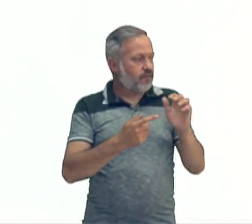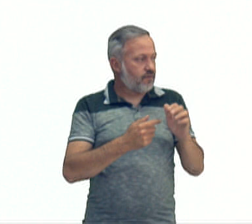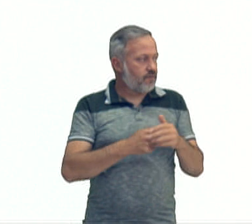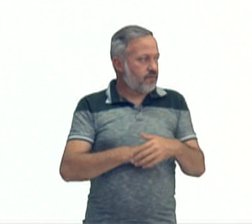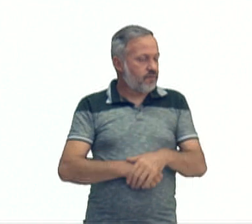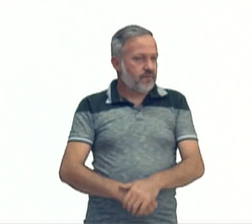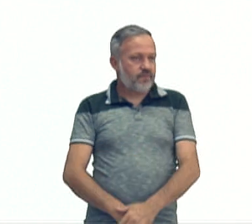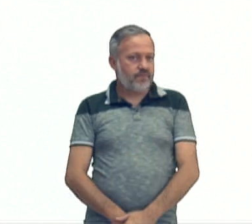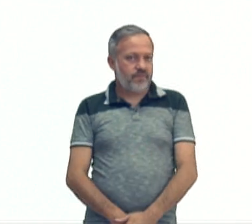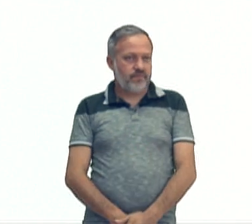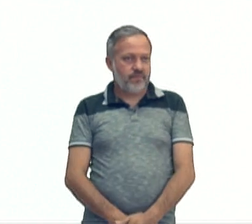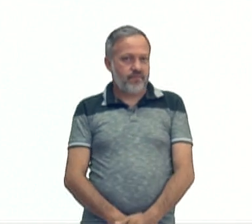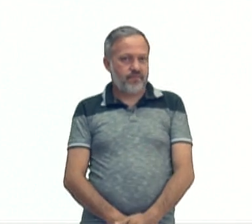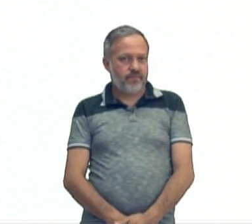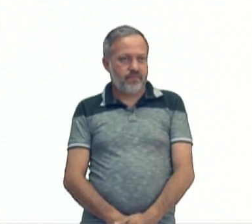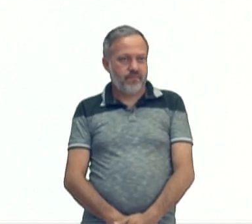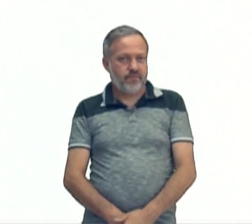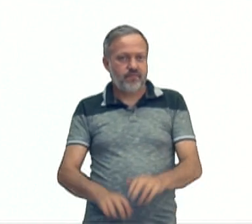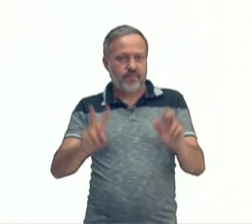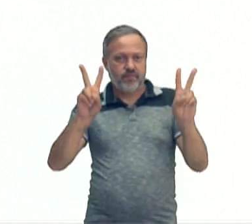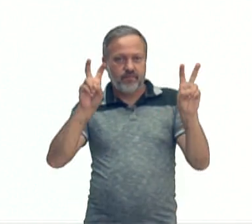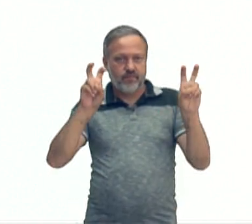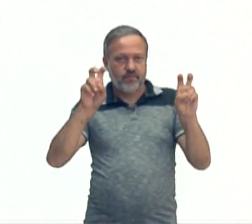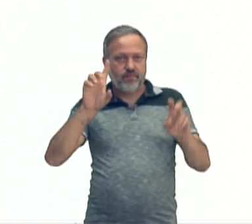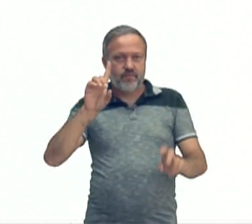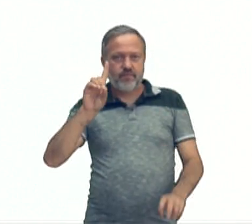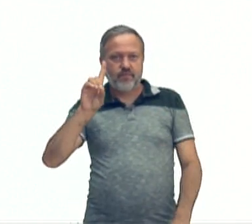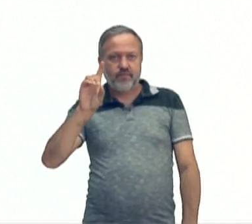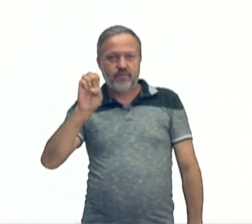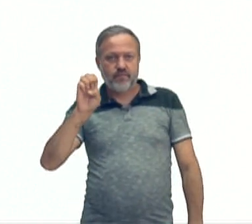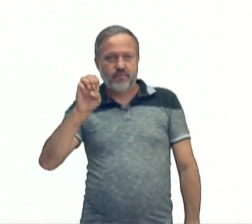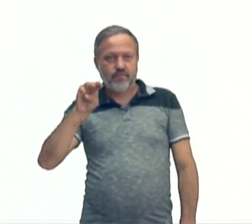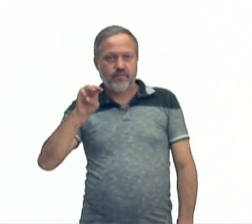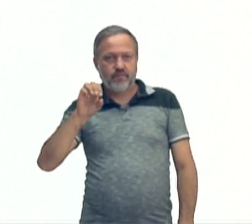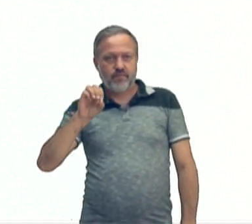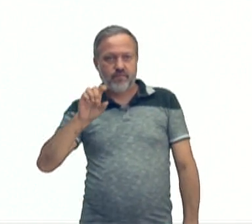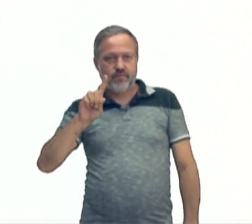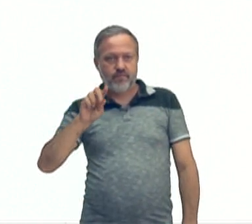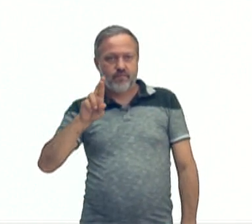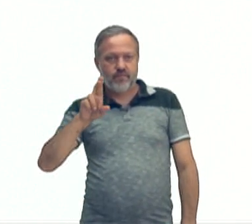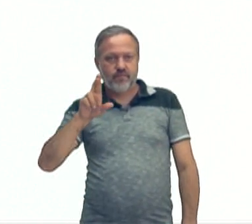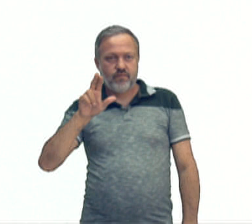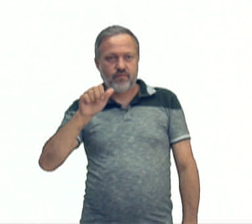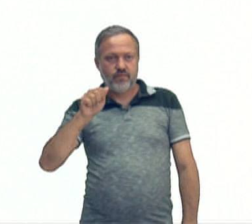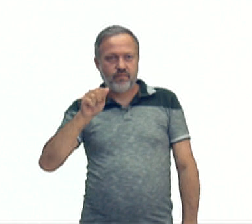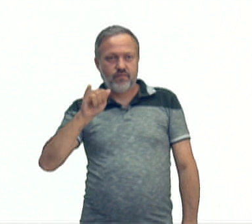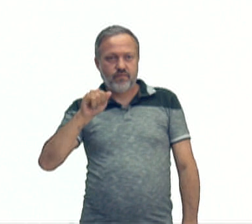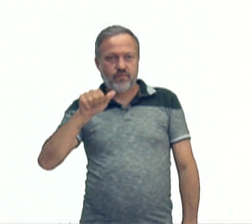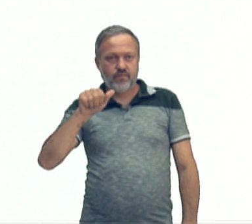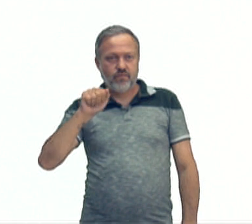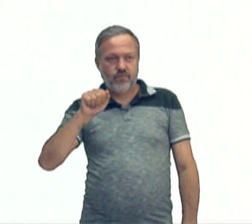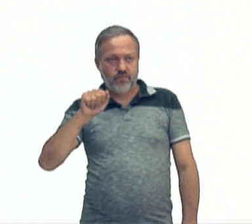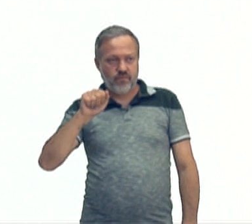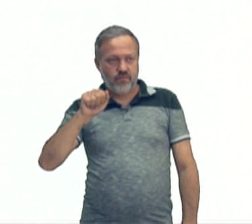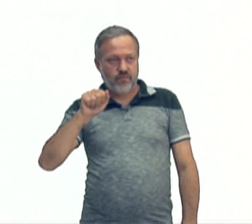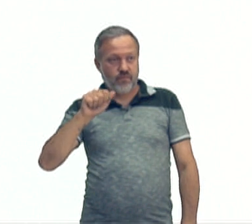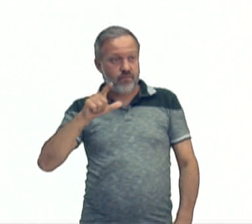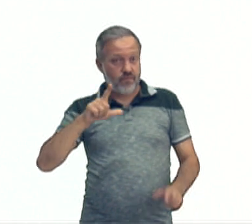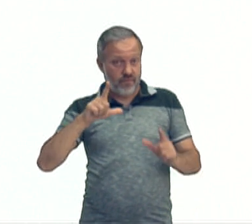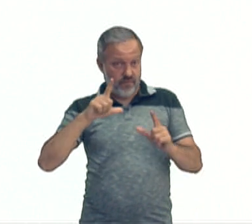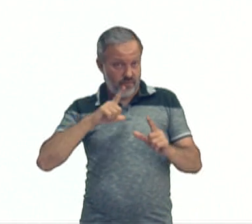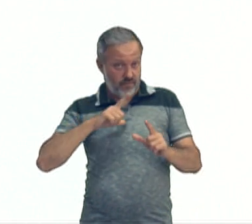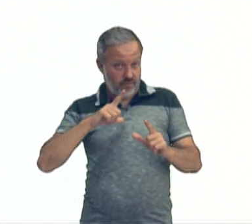exemplo, o conceito de demografia, o conceito de migrações, também os tipos e